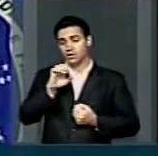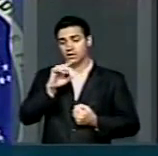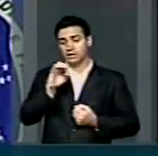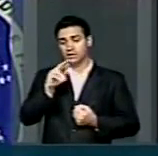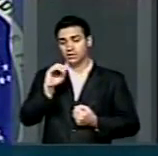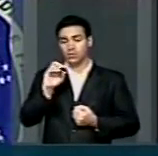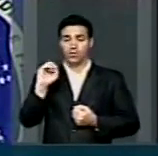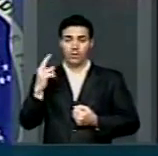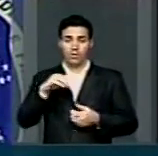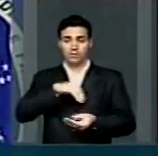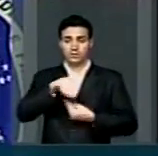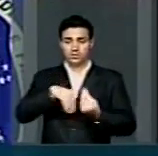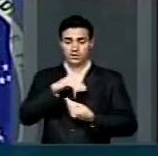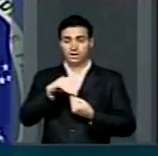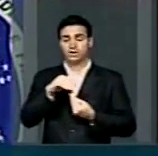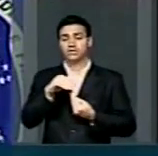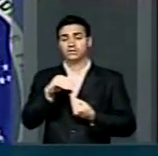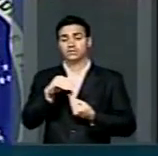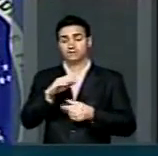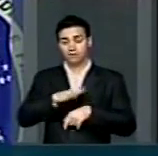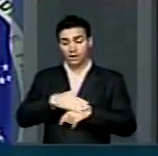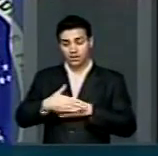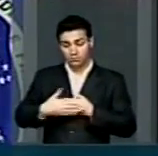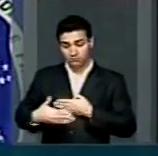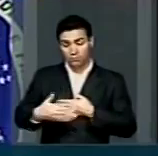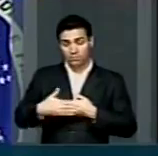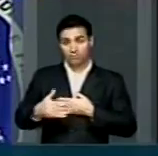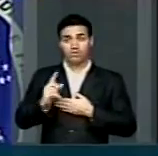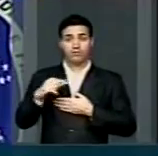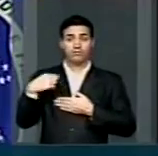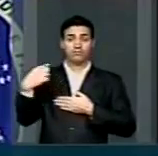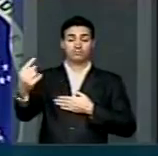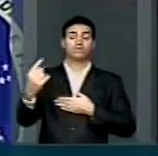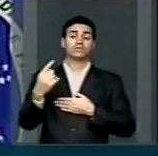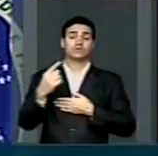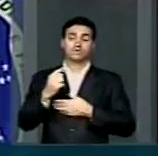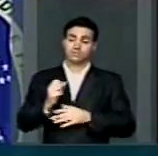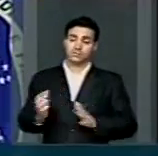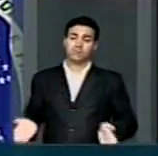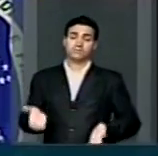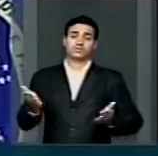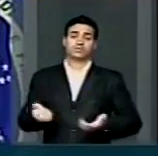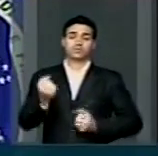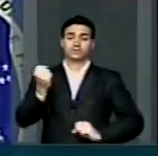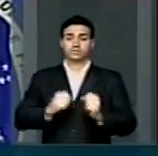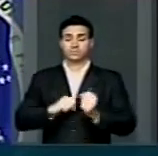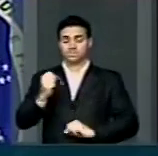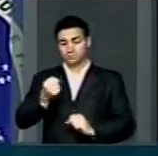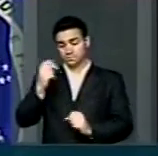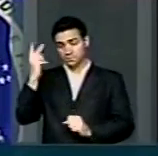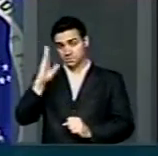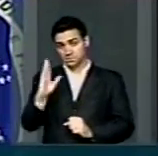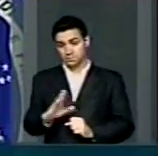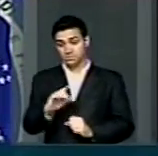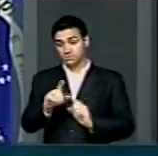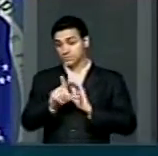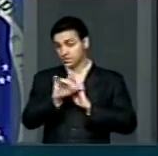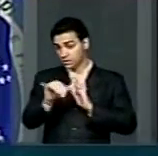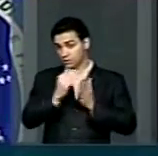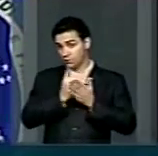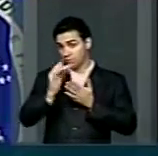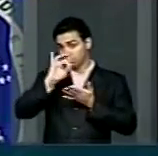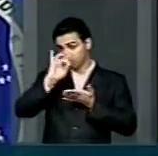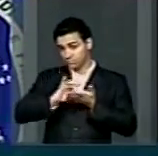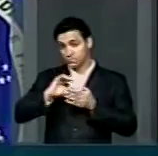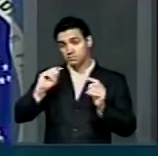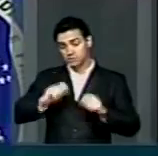ou híbridos a curto e médio prazo, ajudando o desenvolvimento da indústria brasileira. Para essa lei começar a valer,